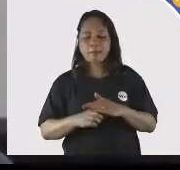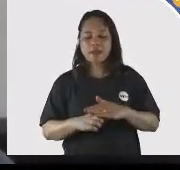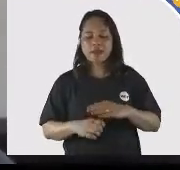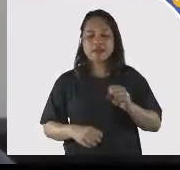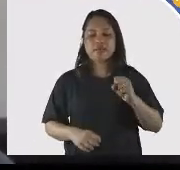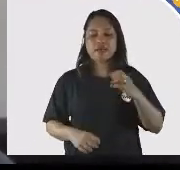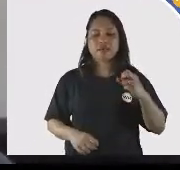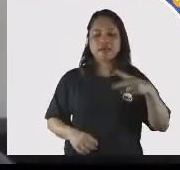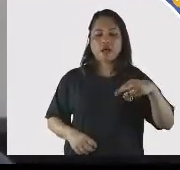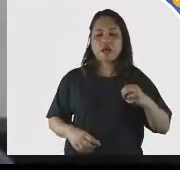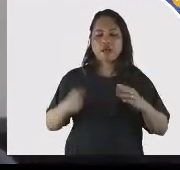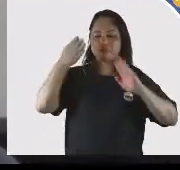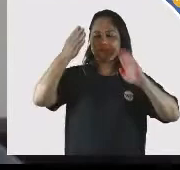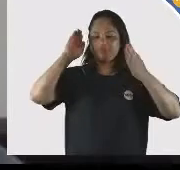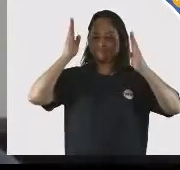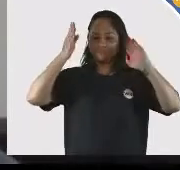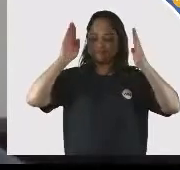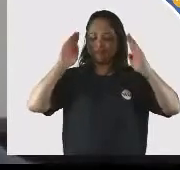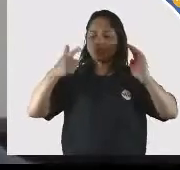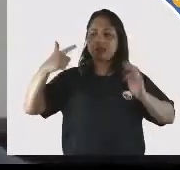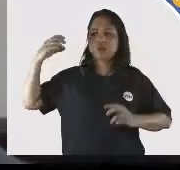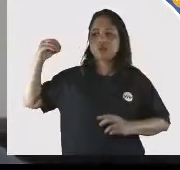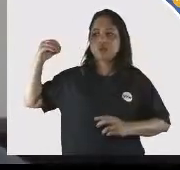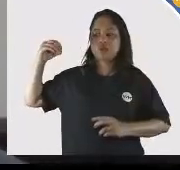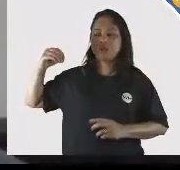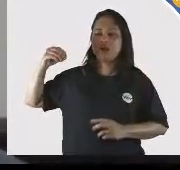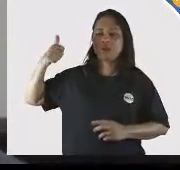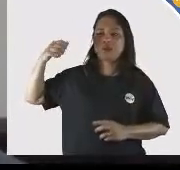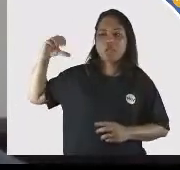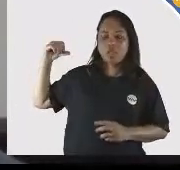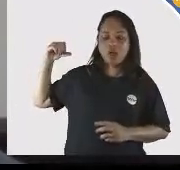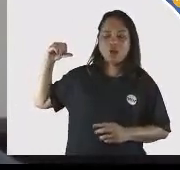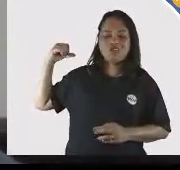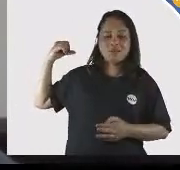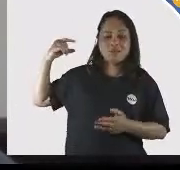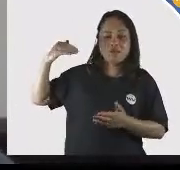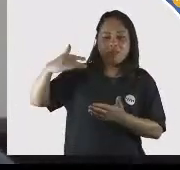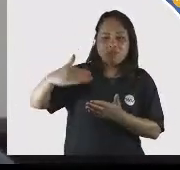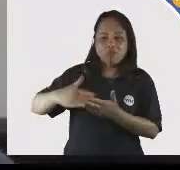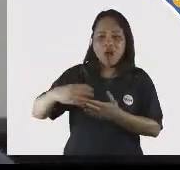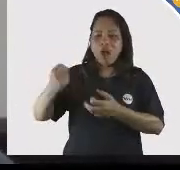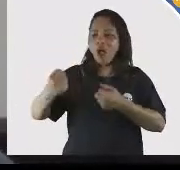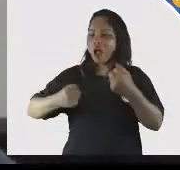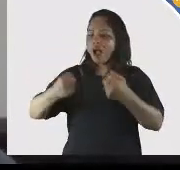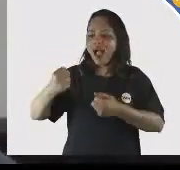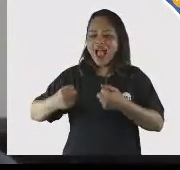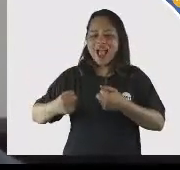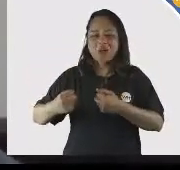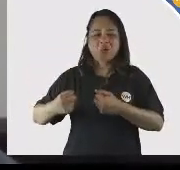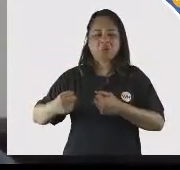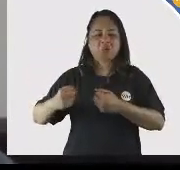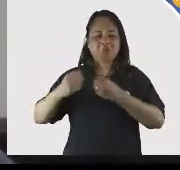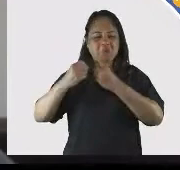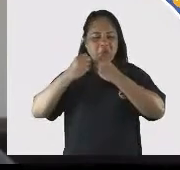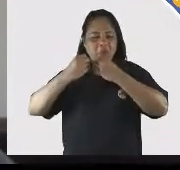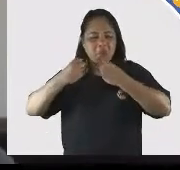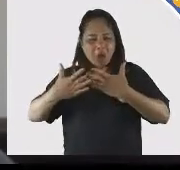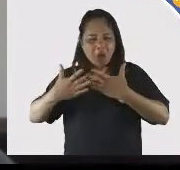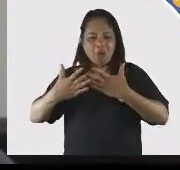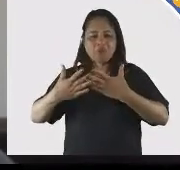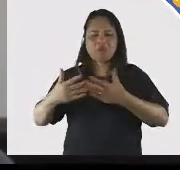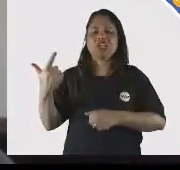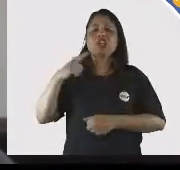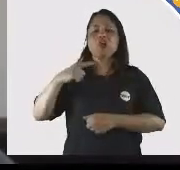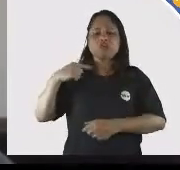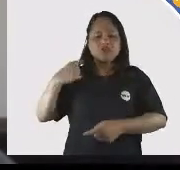de caminhão as da nova geração traz veículos que são muito mais eficientes traz uma eficiência